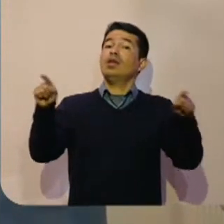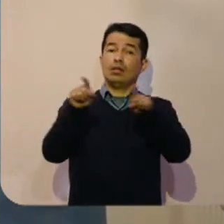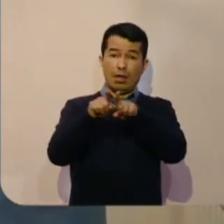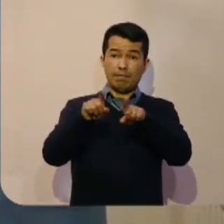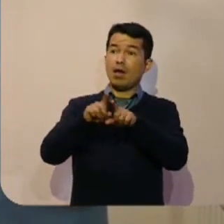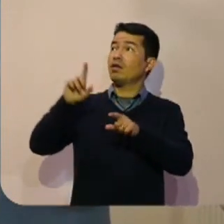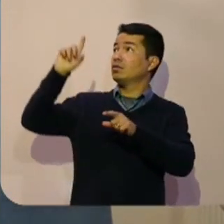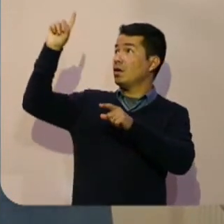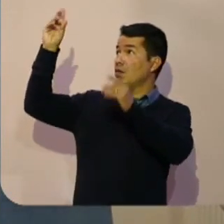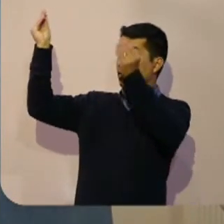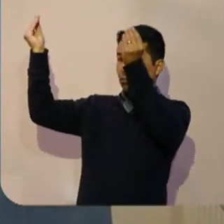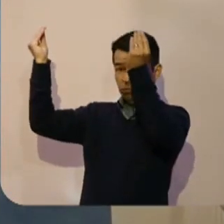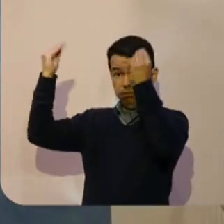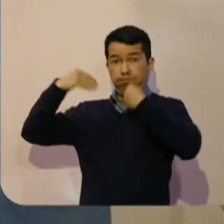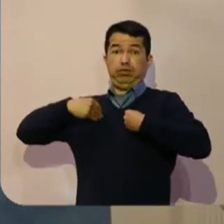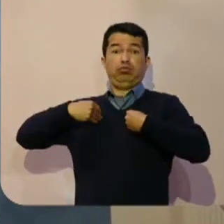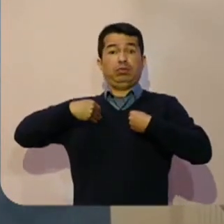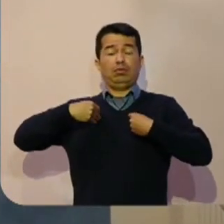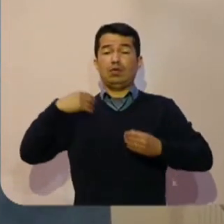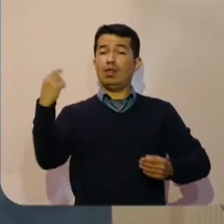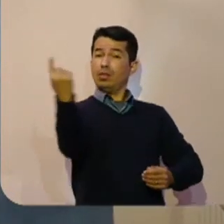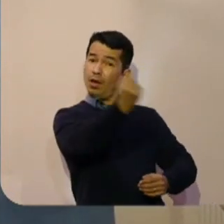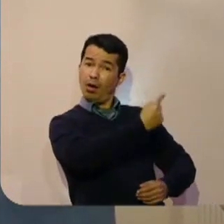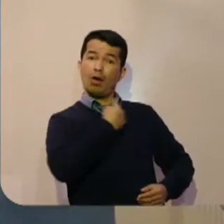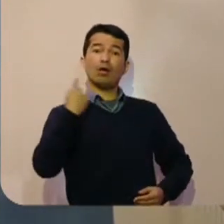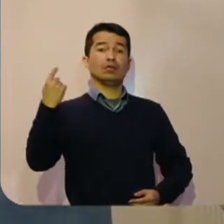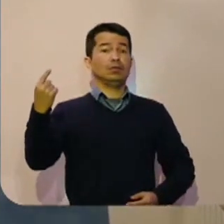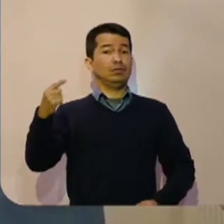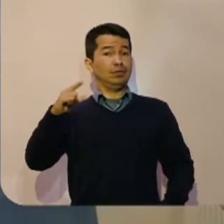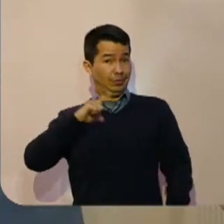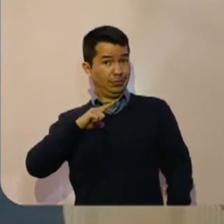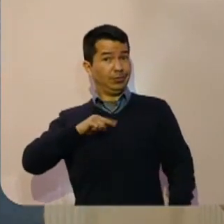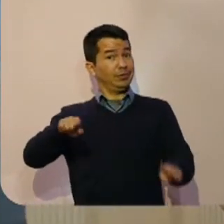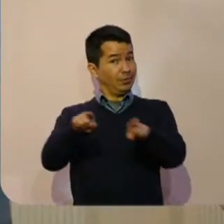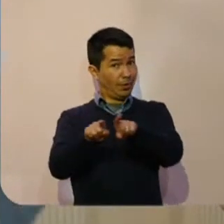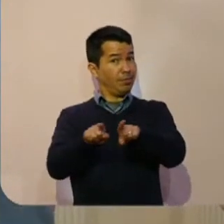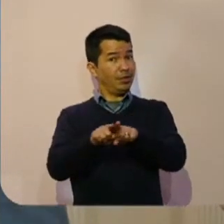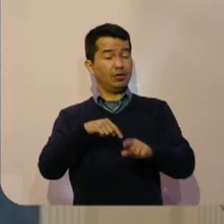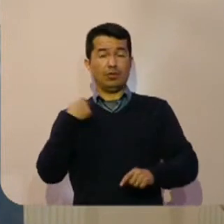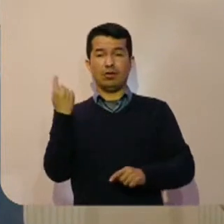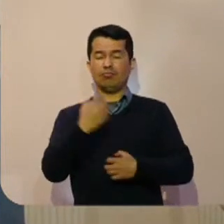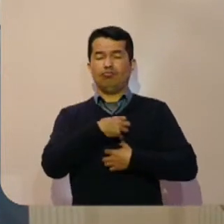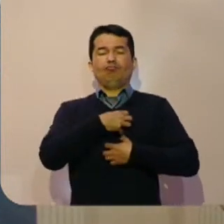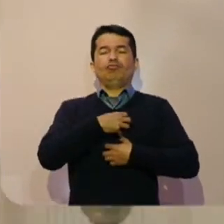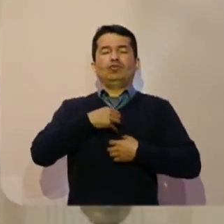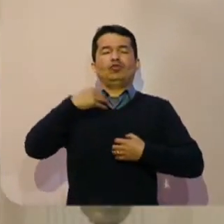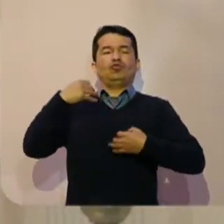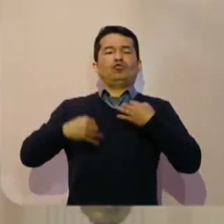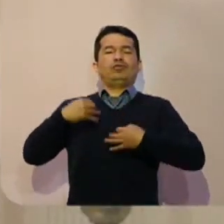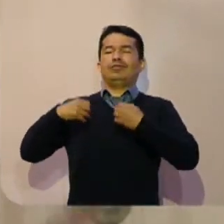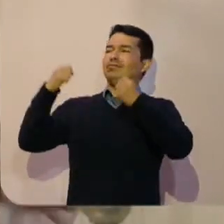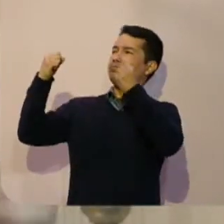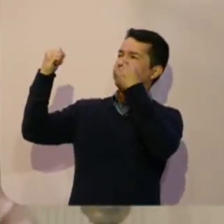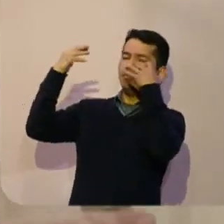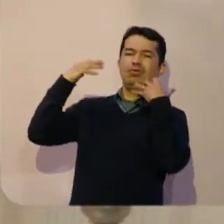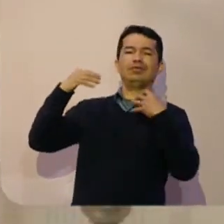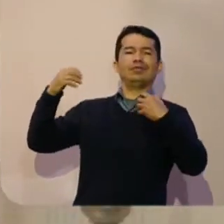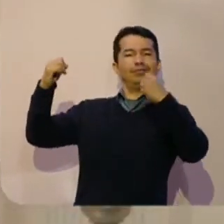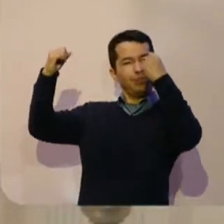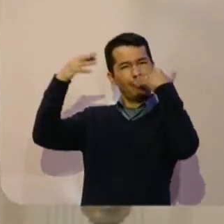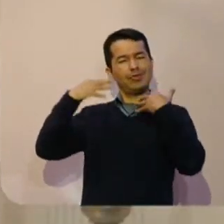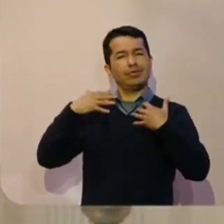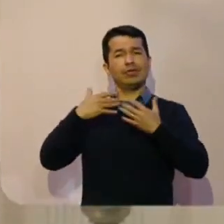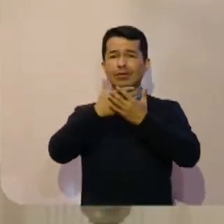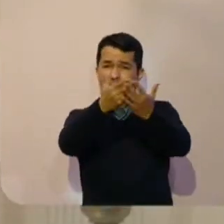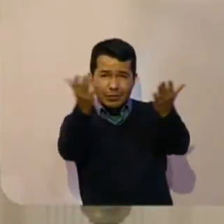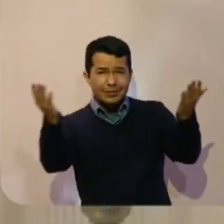as sementes e multiplicará os frutos da justiça de vocês. O que a Bíblia está dizendo